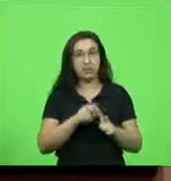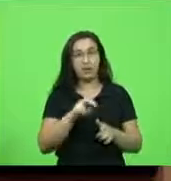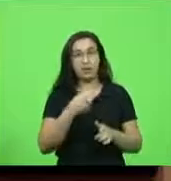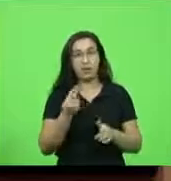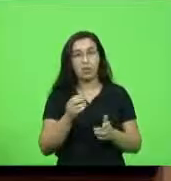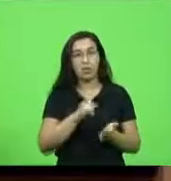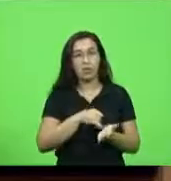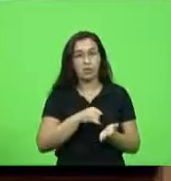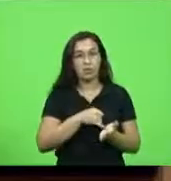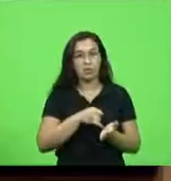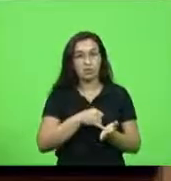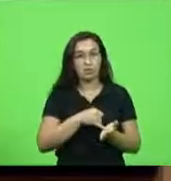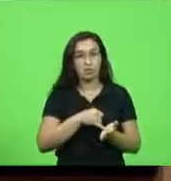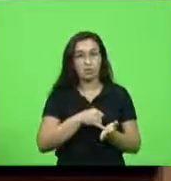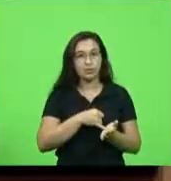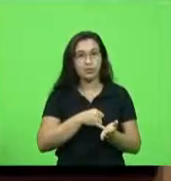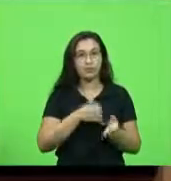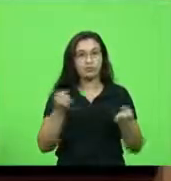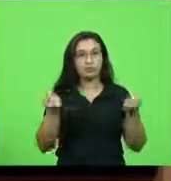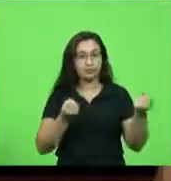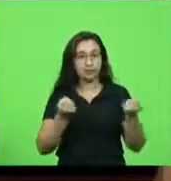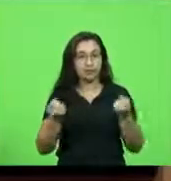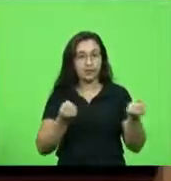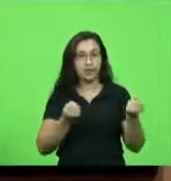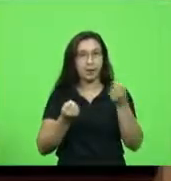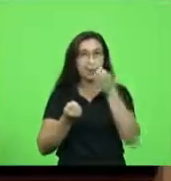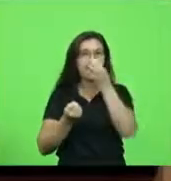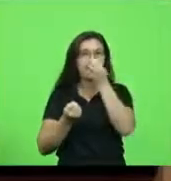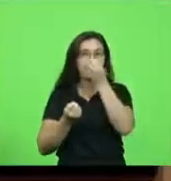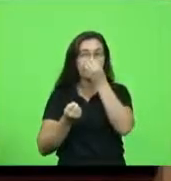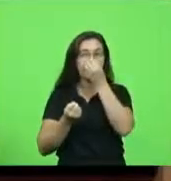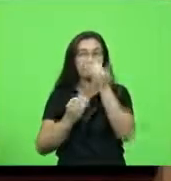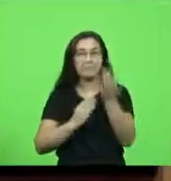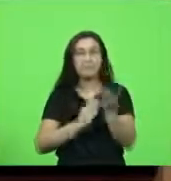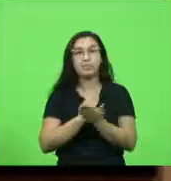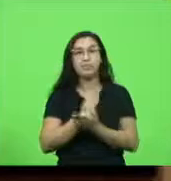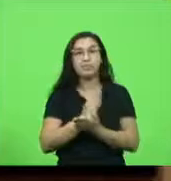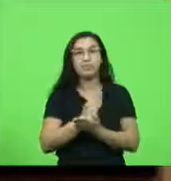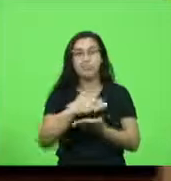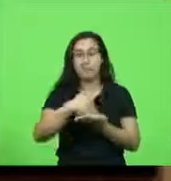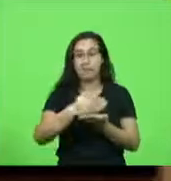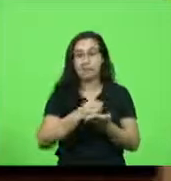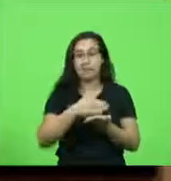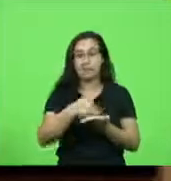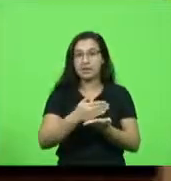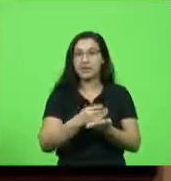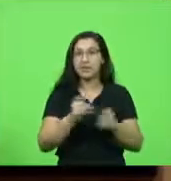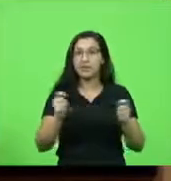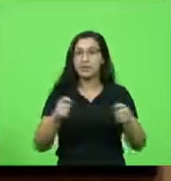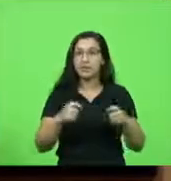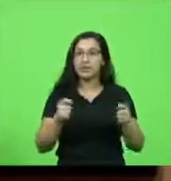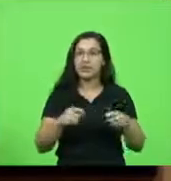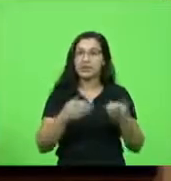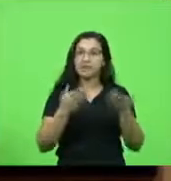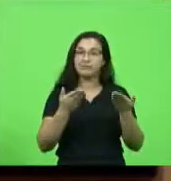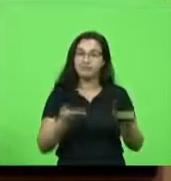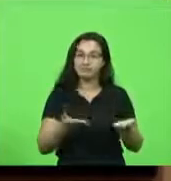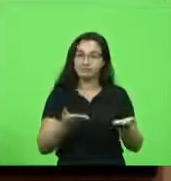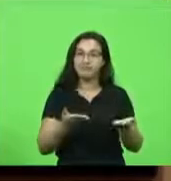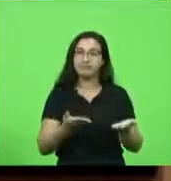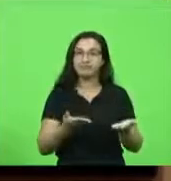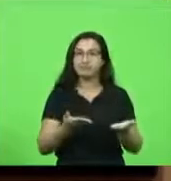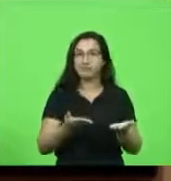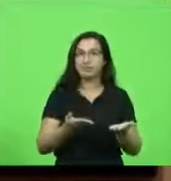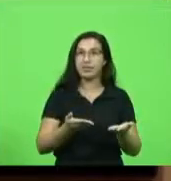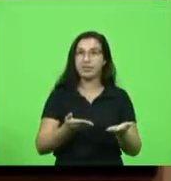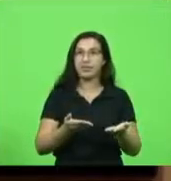do carro. Pois bem, nós aprovamos um parcelamento para que pudesse dar base, para